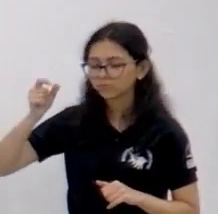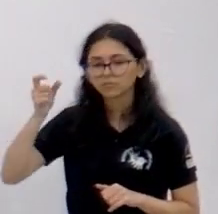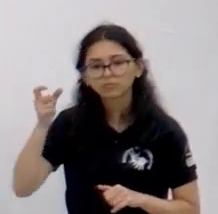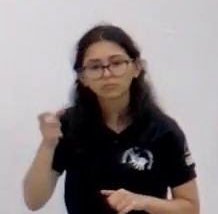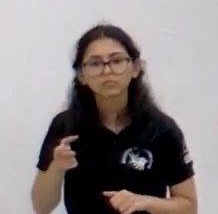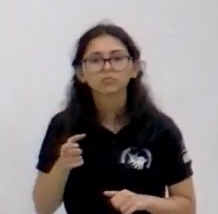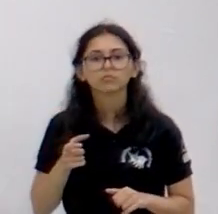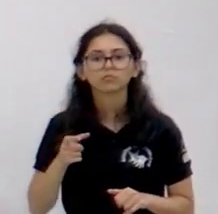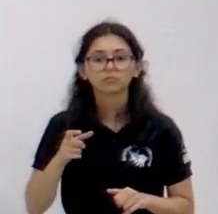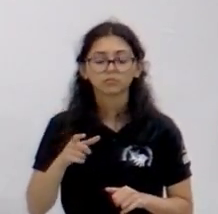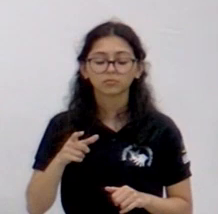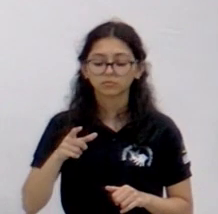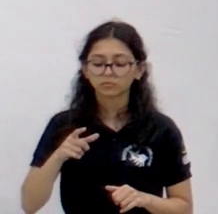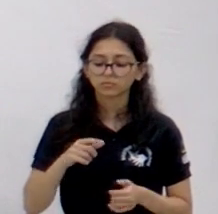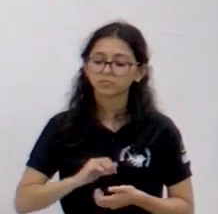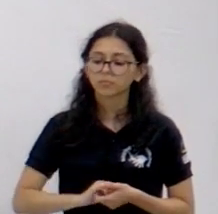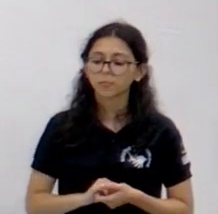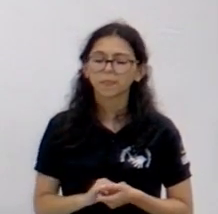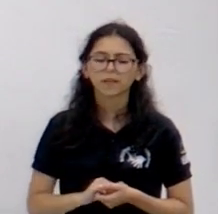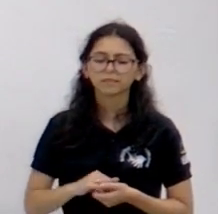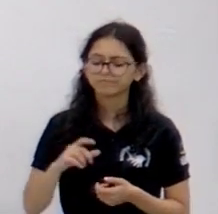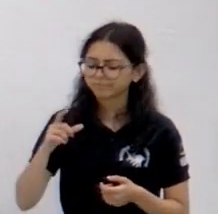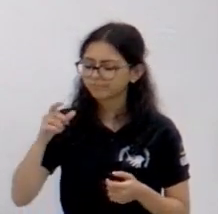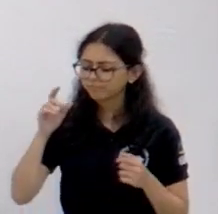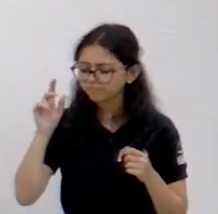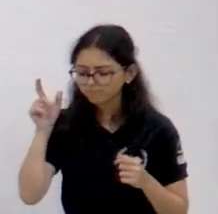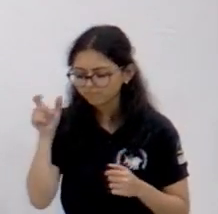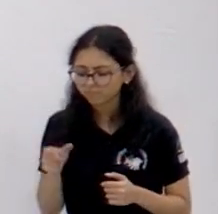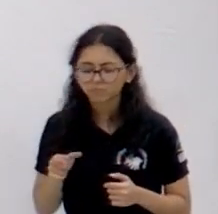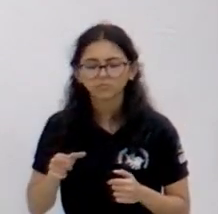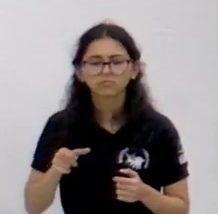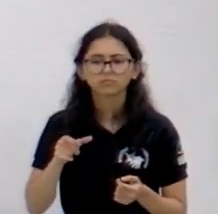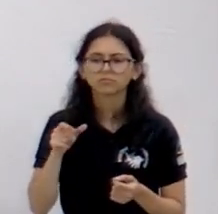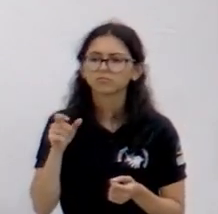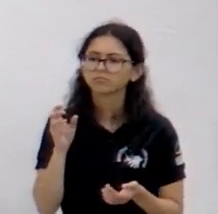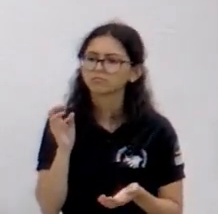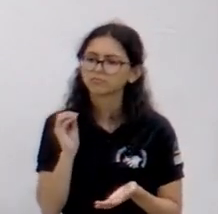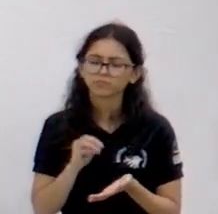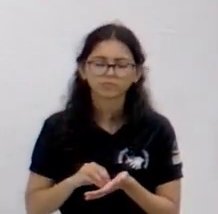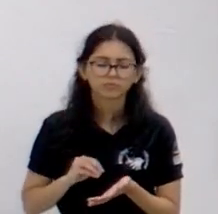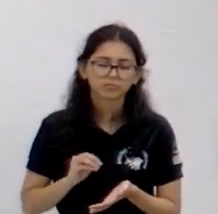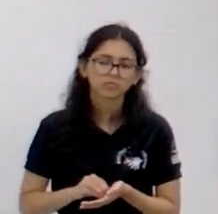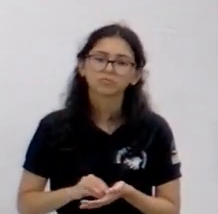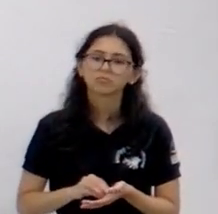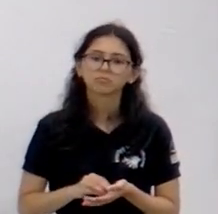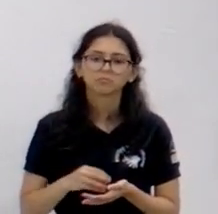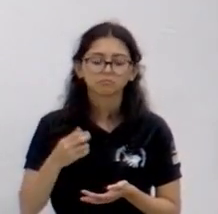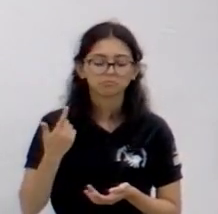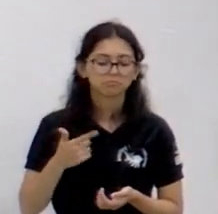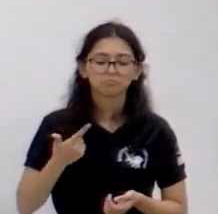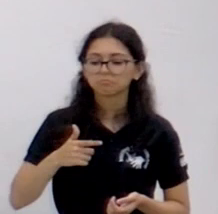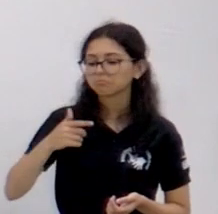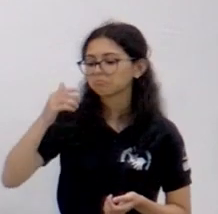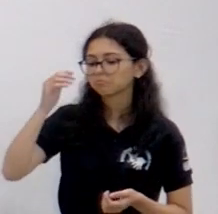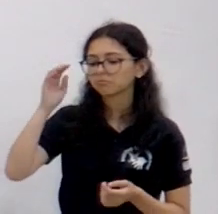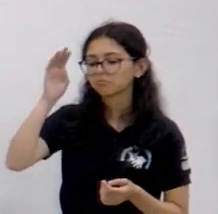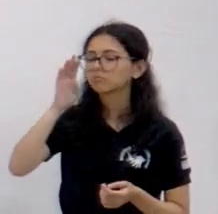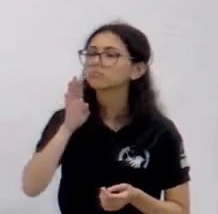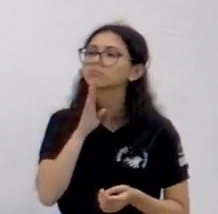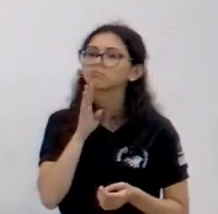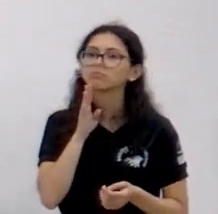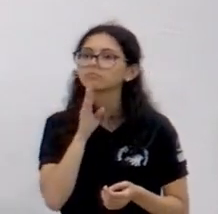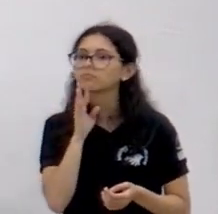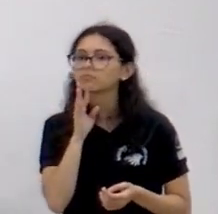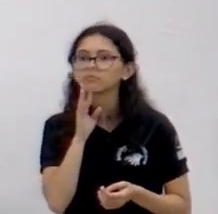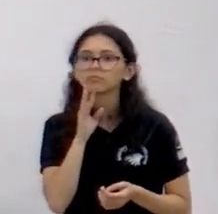falho, desprovido de qualquer potencial evidente e sem discernimento religioso, é porque o uso de uma pessoa por parte